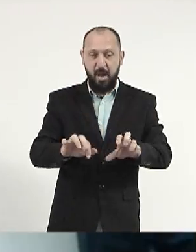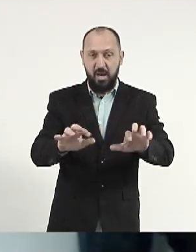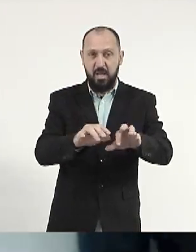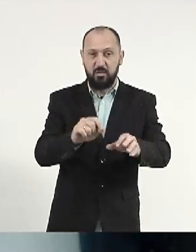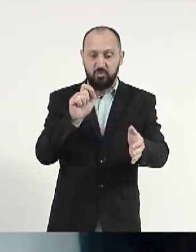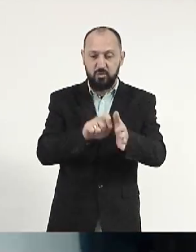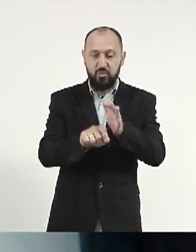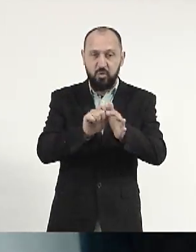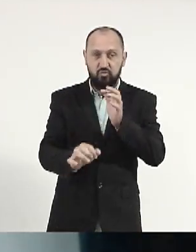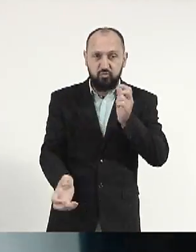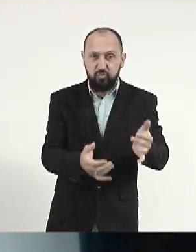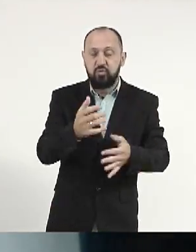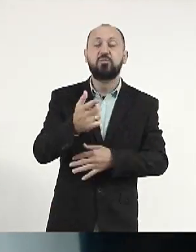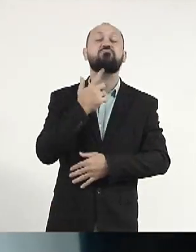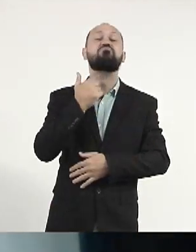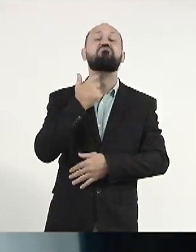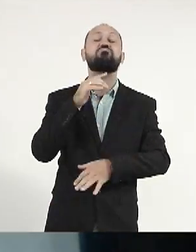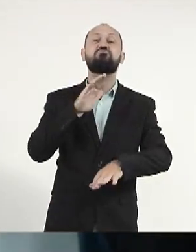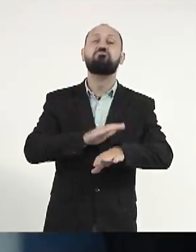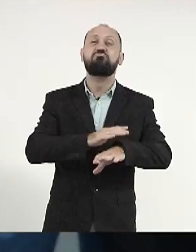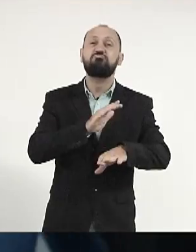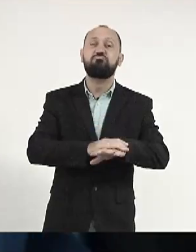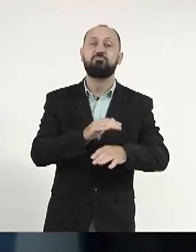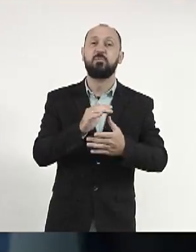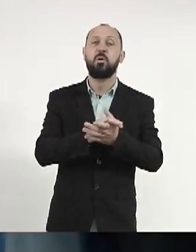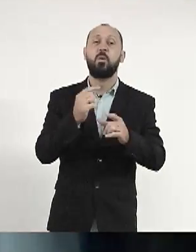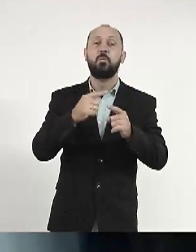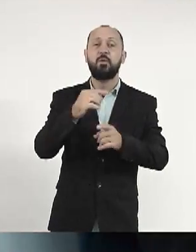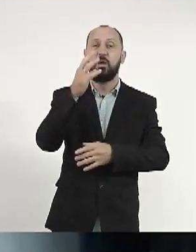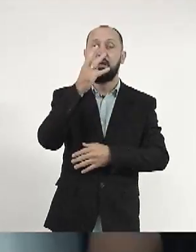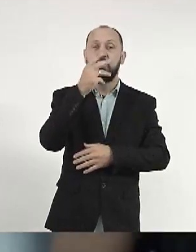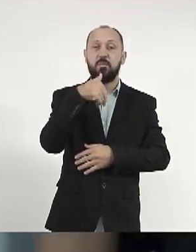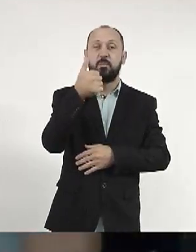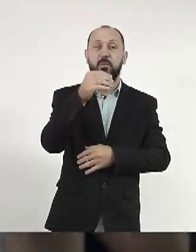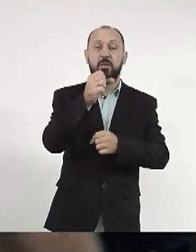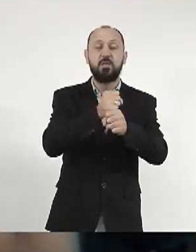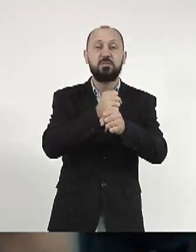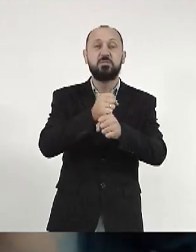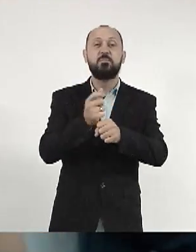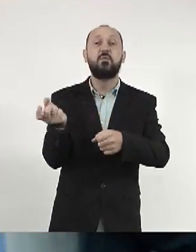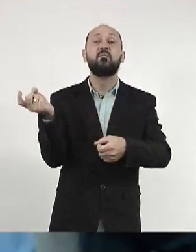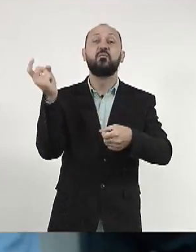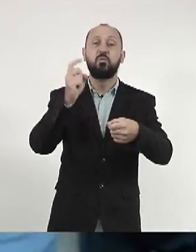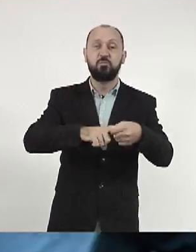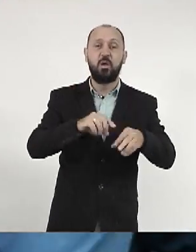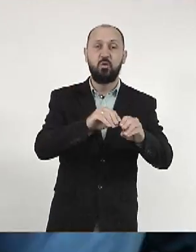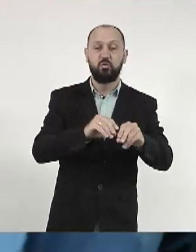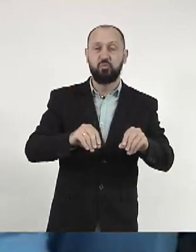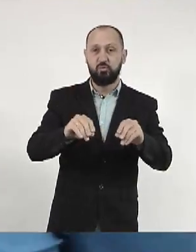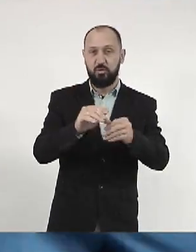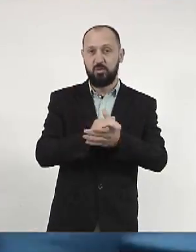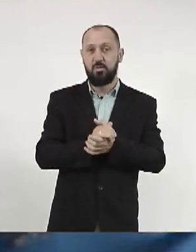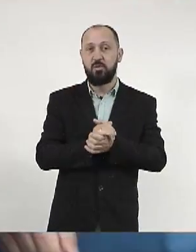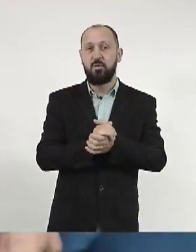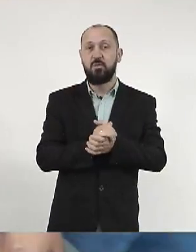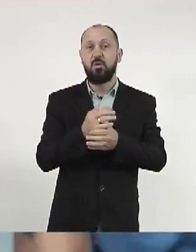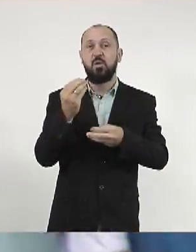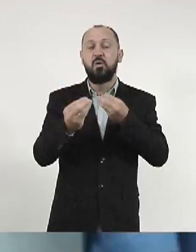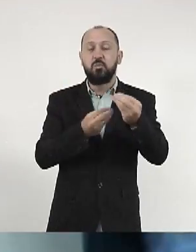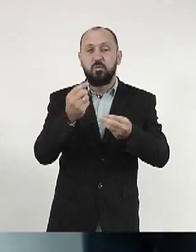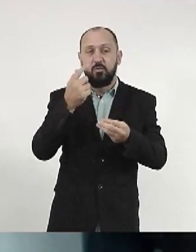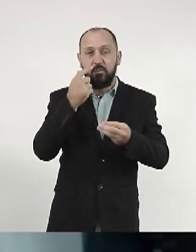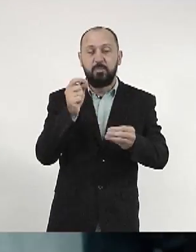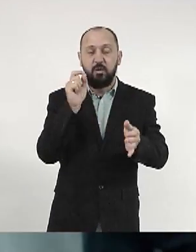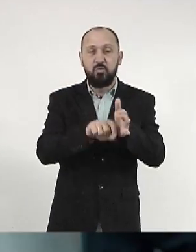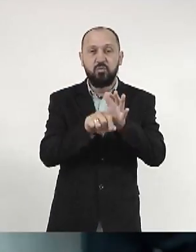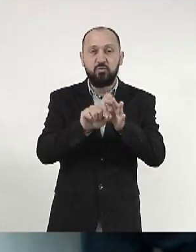e pôr fogo de propósito, deputado, porque ele demora 10 anos para recuperar o solo. Como que o cara vai pegar e